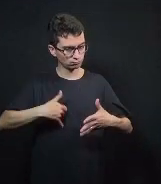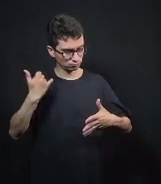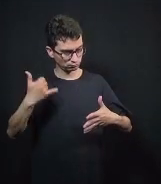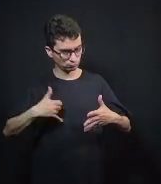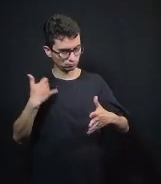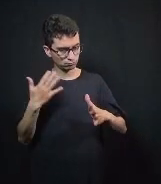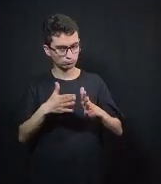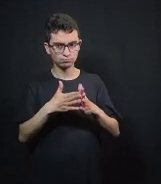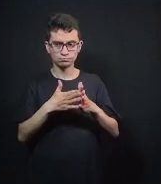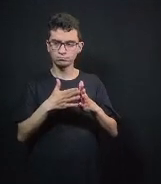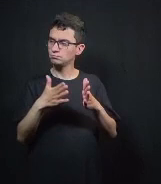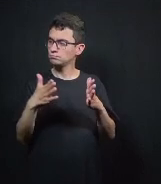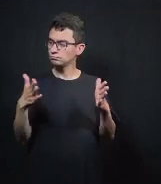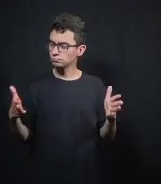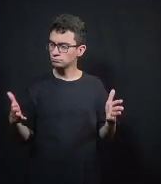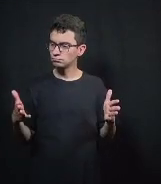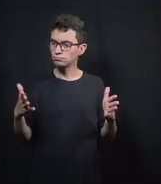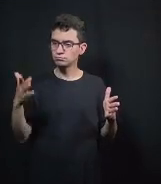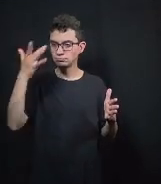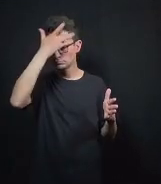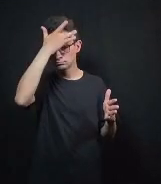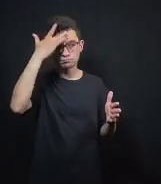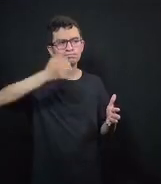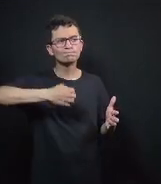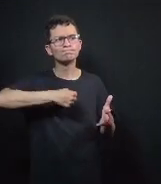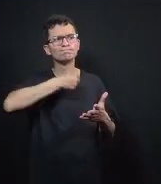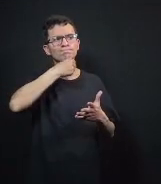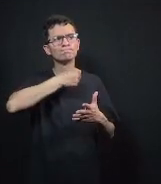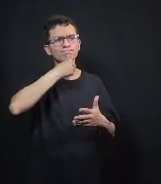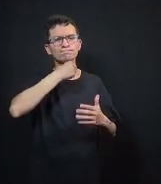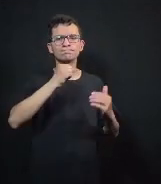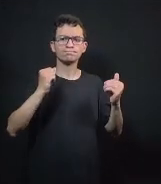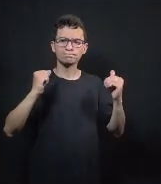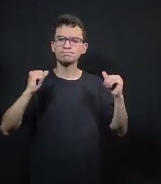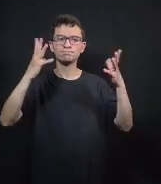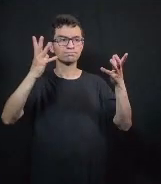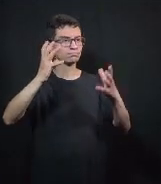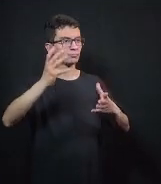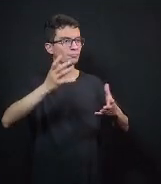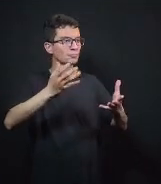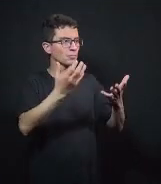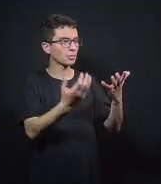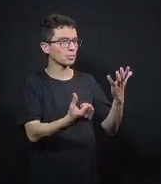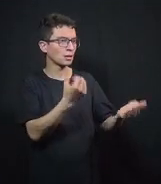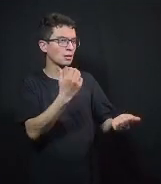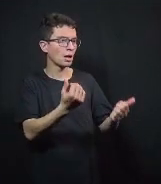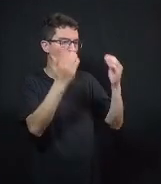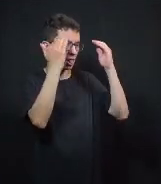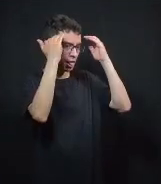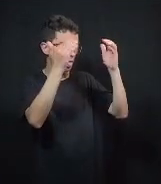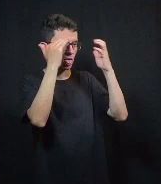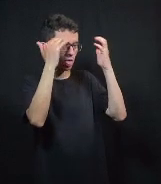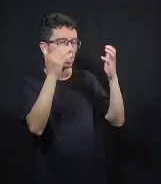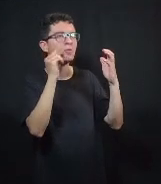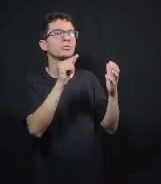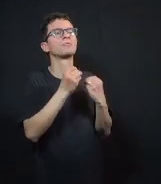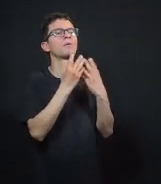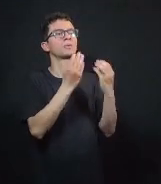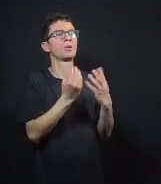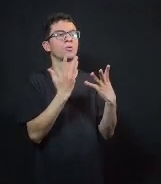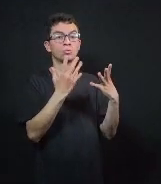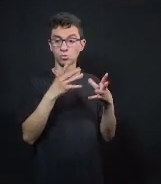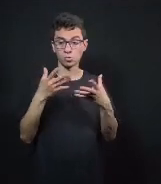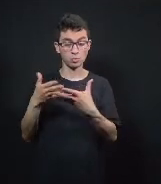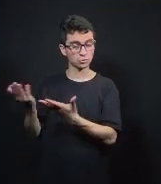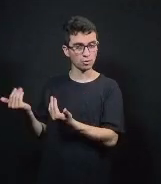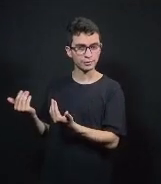idade, né? Pessoas mais velhas consomem muito mais desinformação do que pessoas mais jovens. Talvez a gente esteja trabalhando